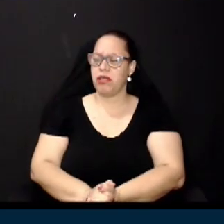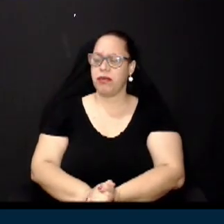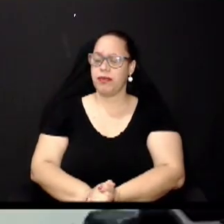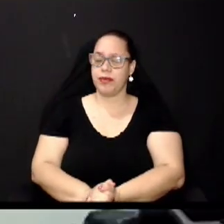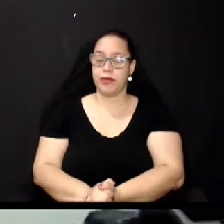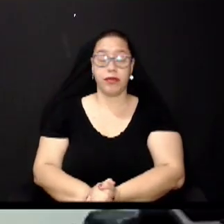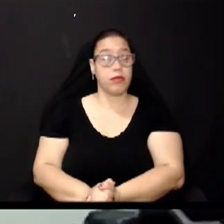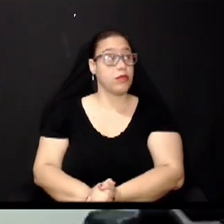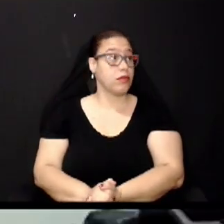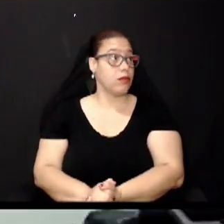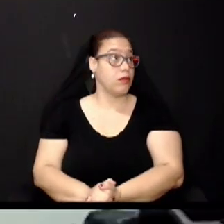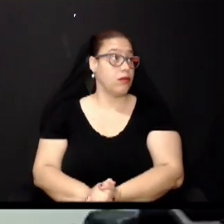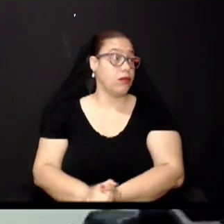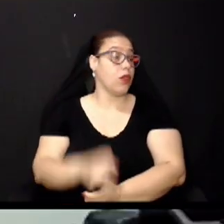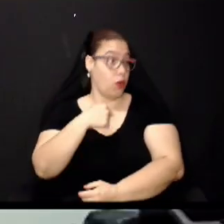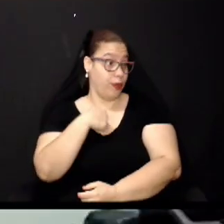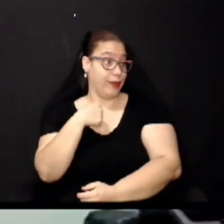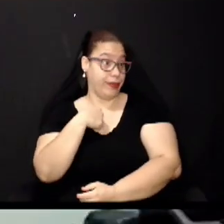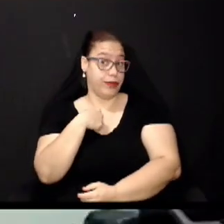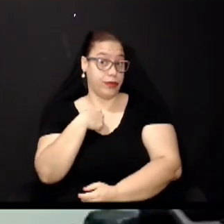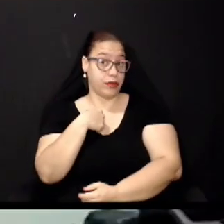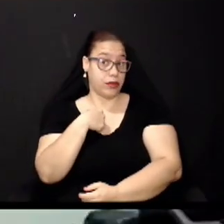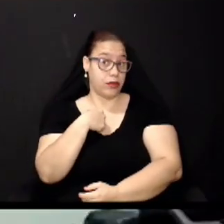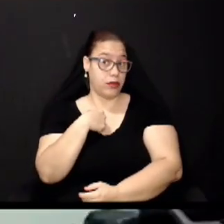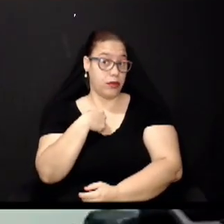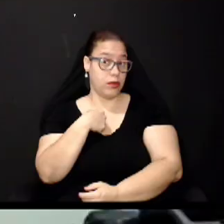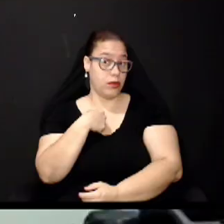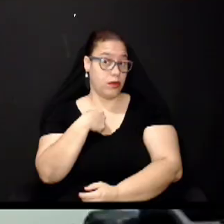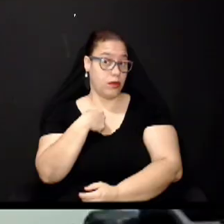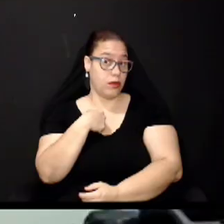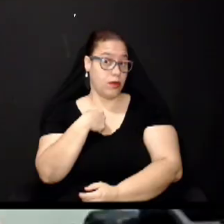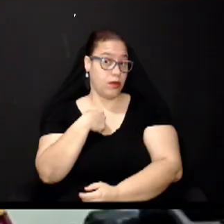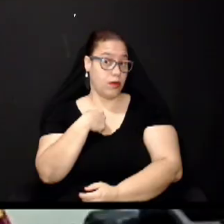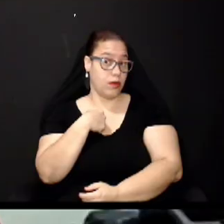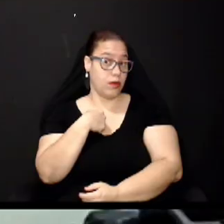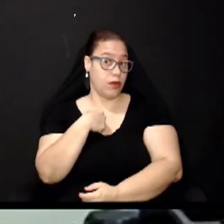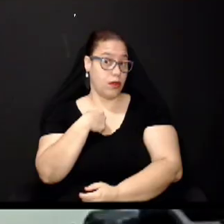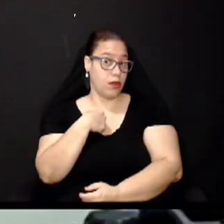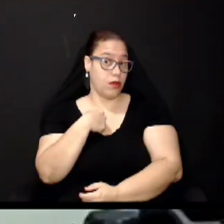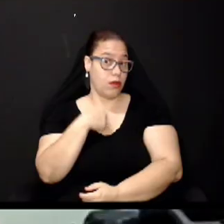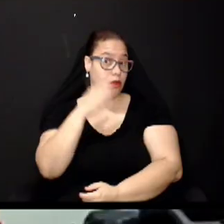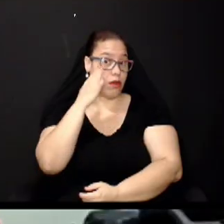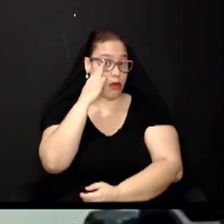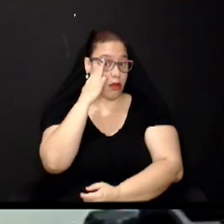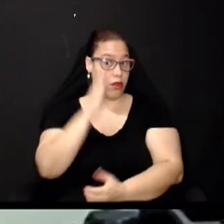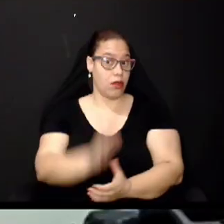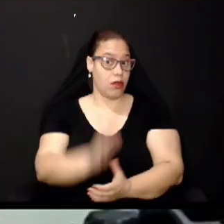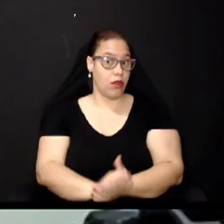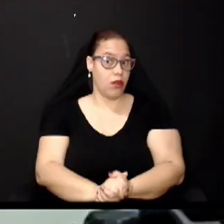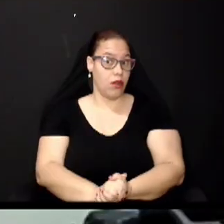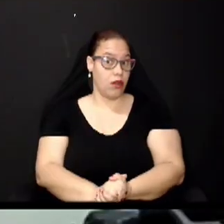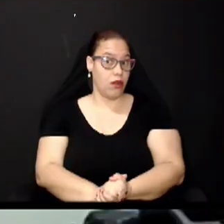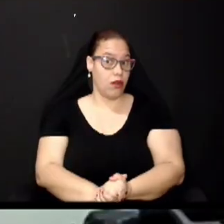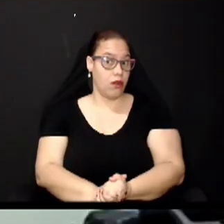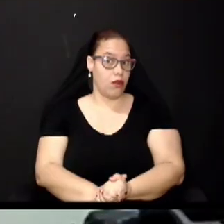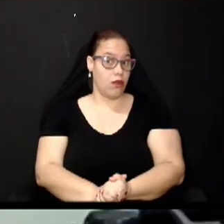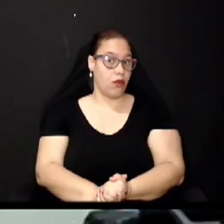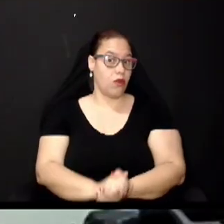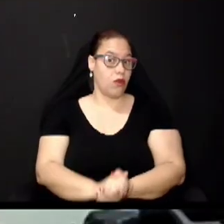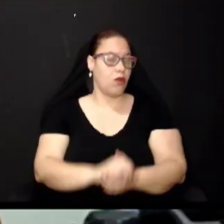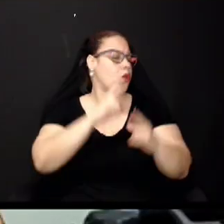O que eu vejo agora quando desenho, né, em relações